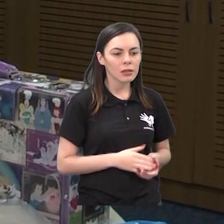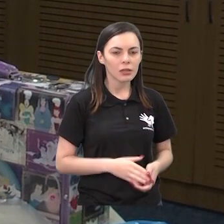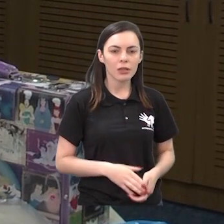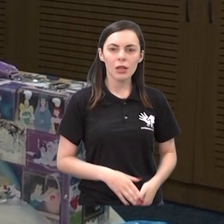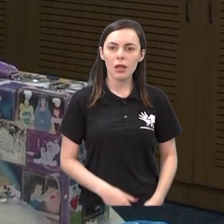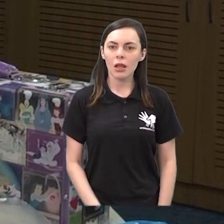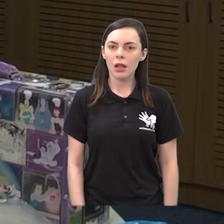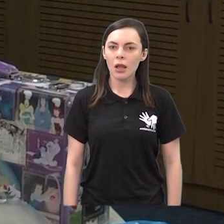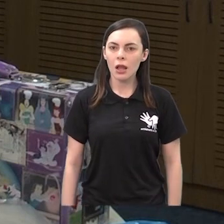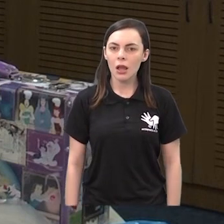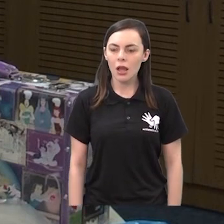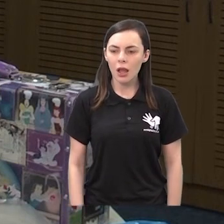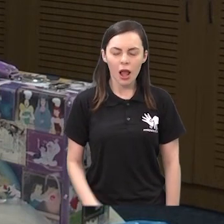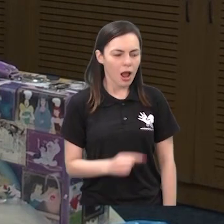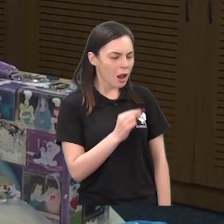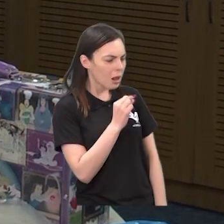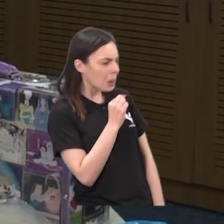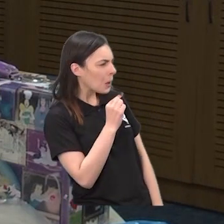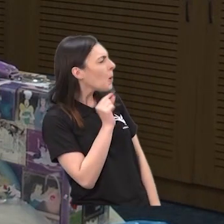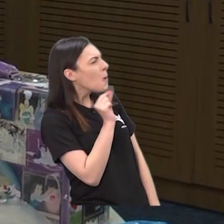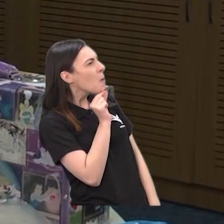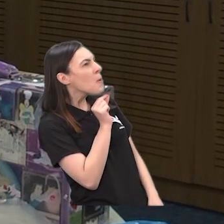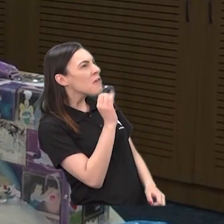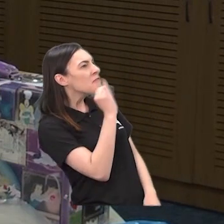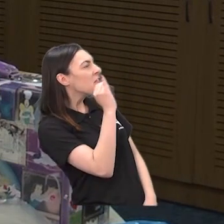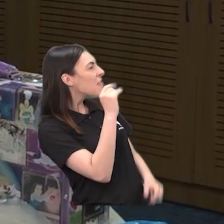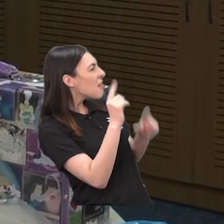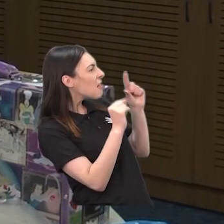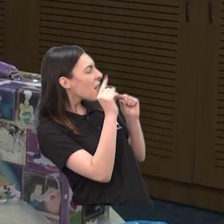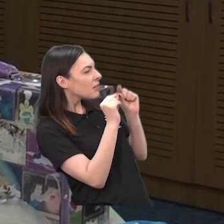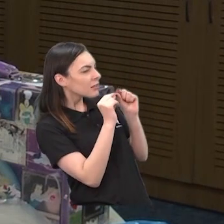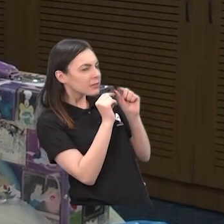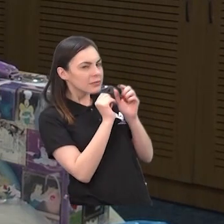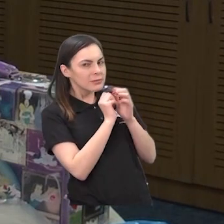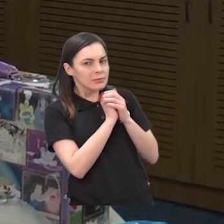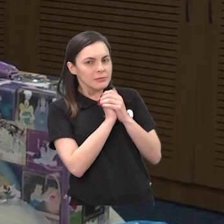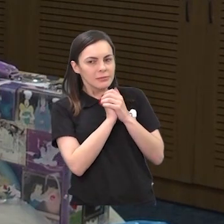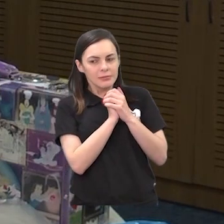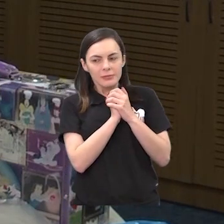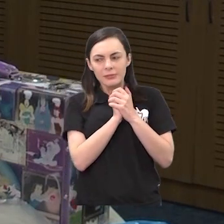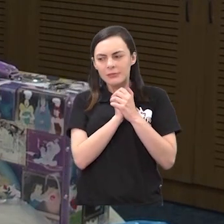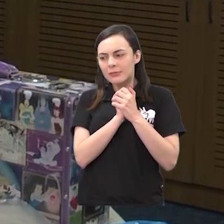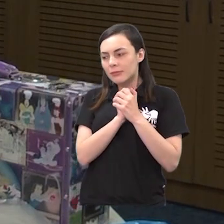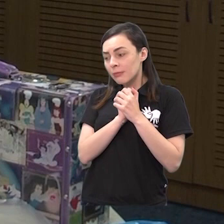Sapinho Cururu, o que foi que você disse para a estrelinha?